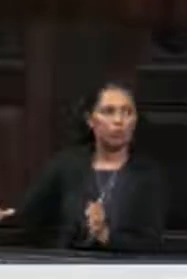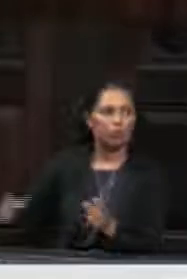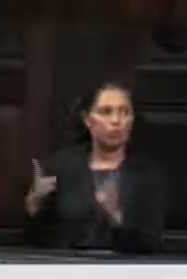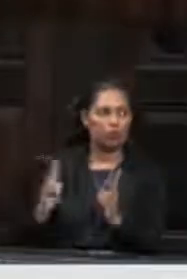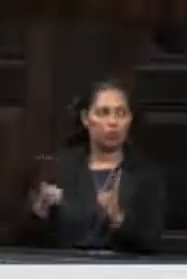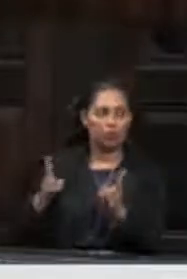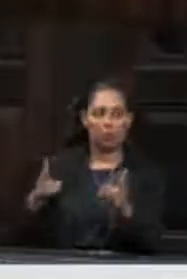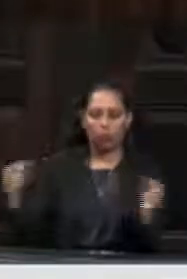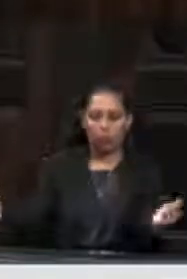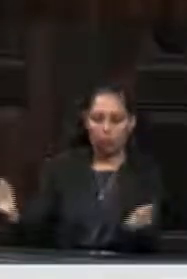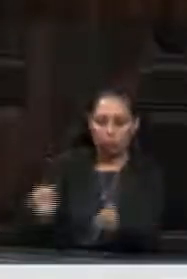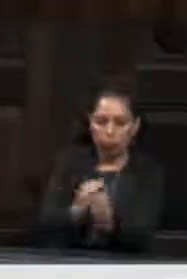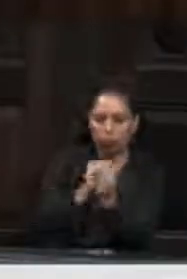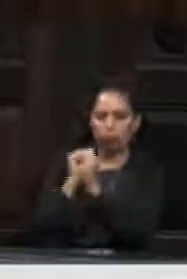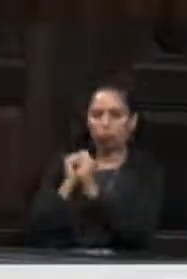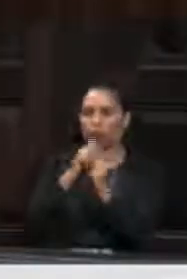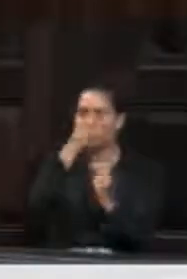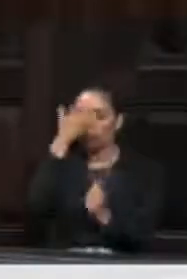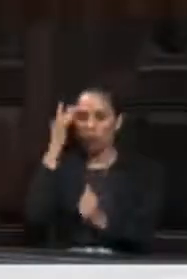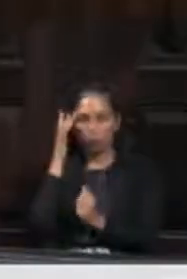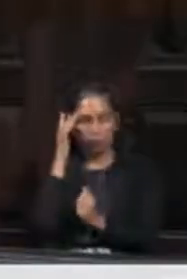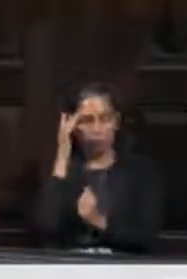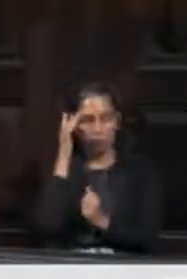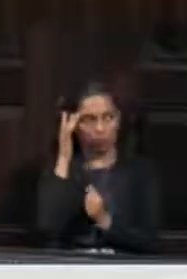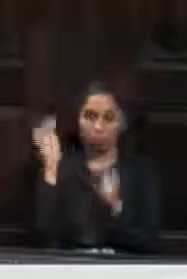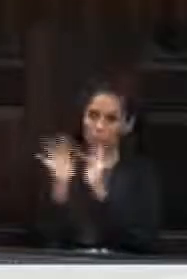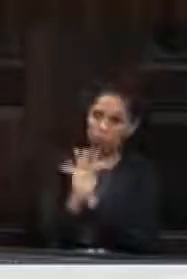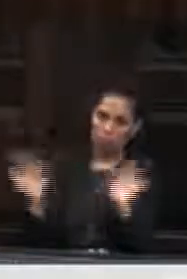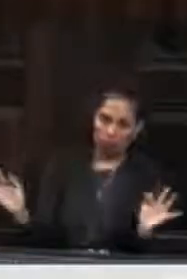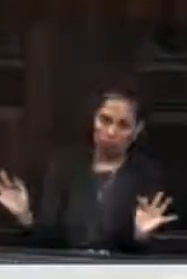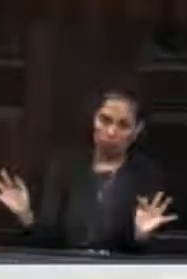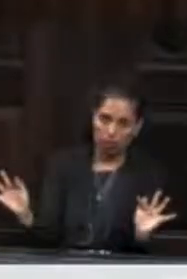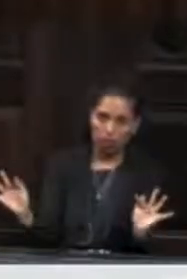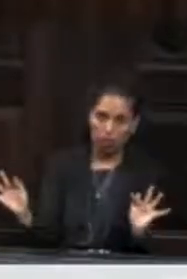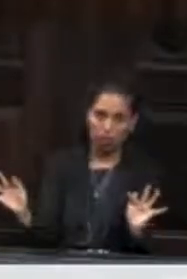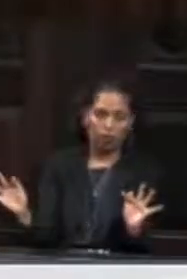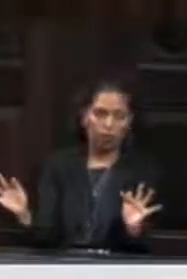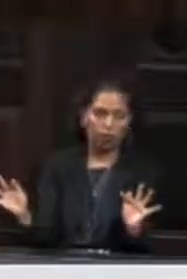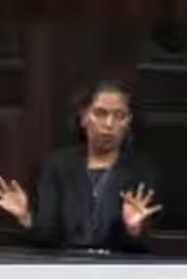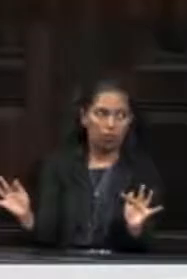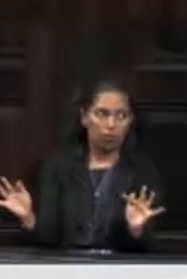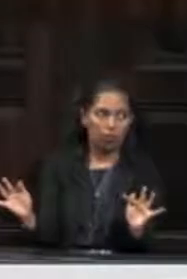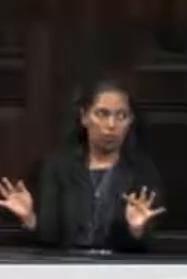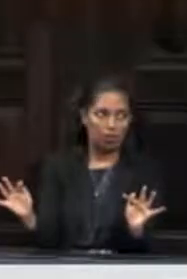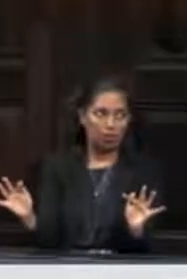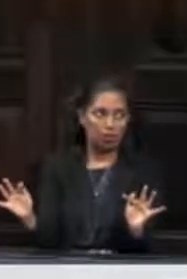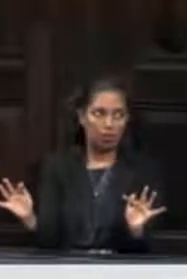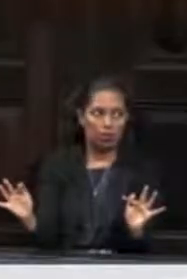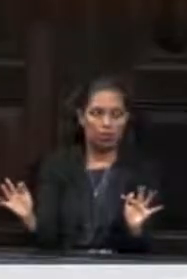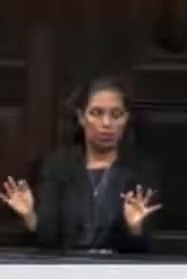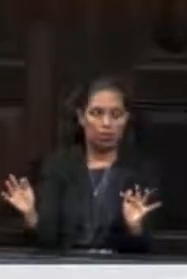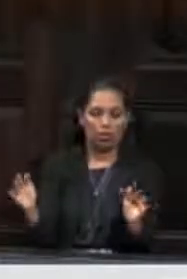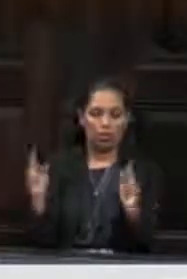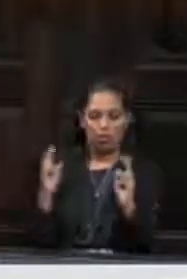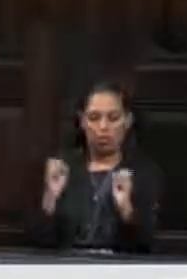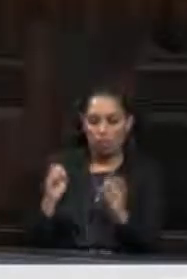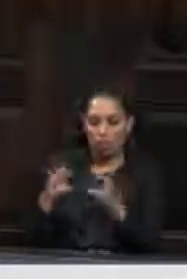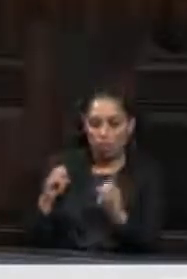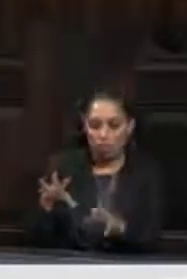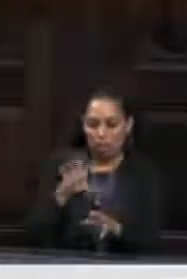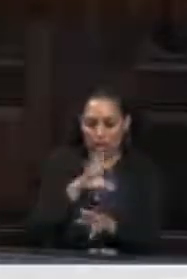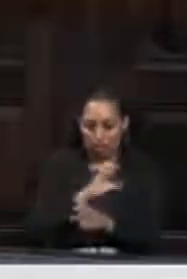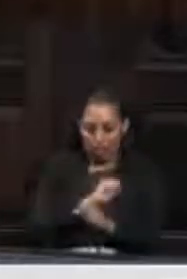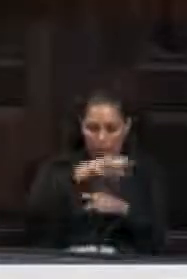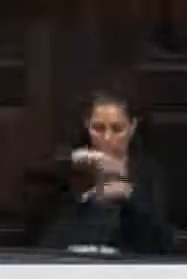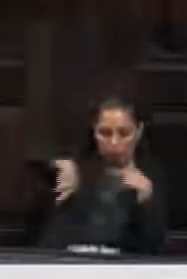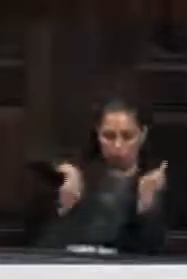sempre esteve no meio de pessoas simples e nos ensinou a amar o próximo como a nós mesmos,